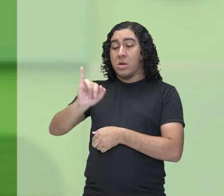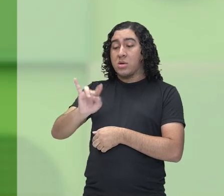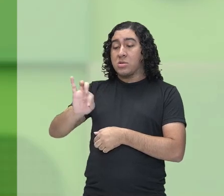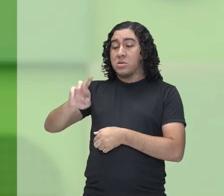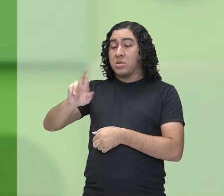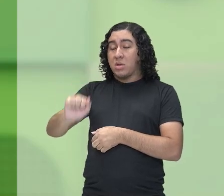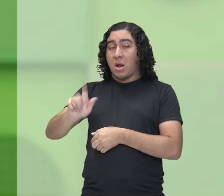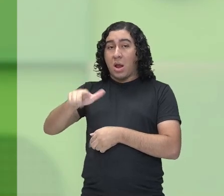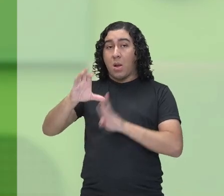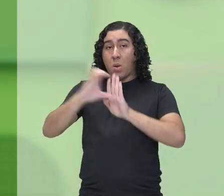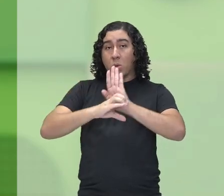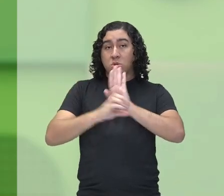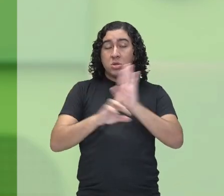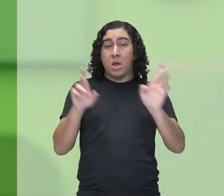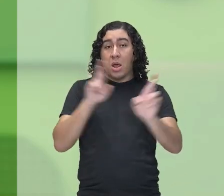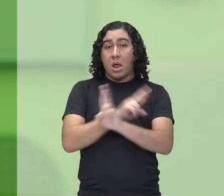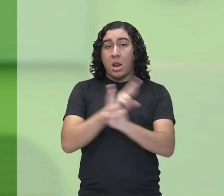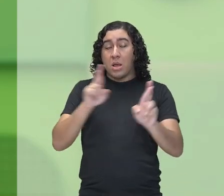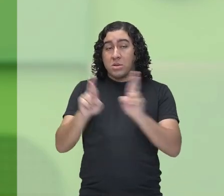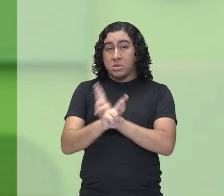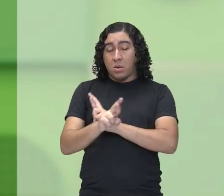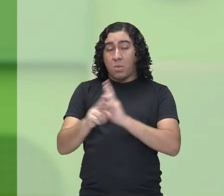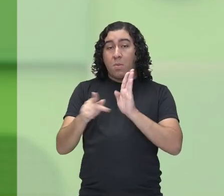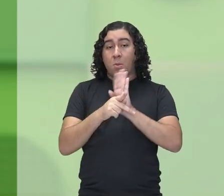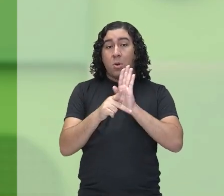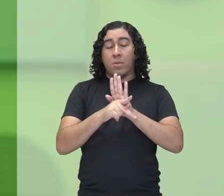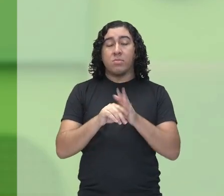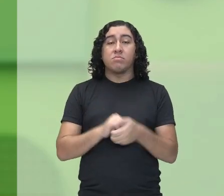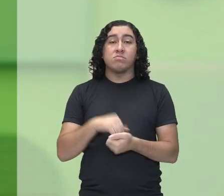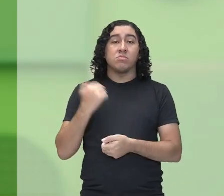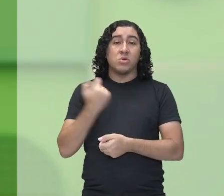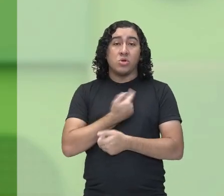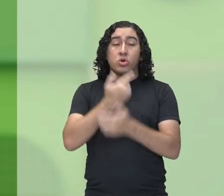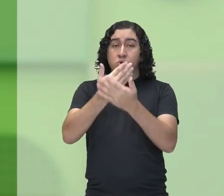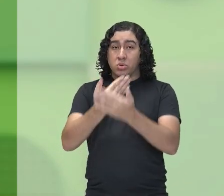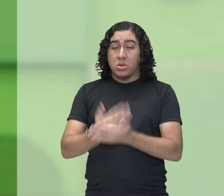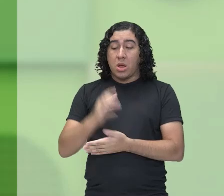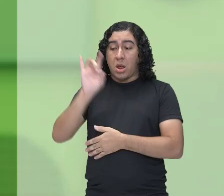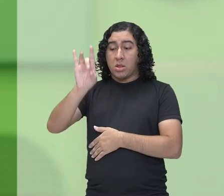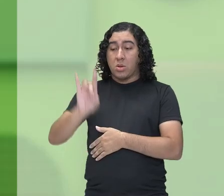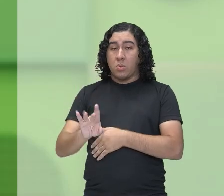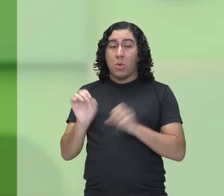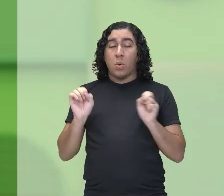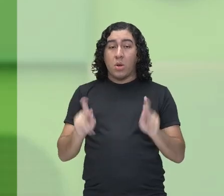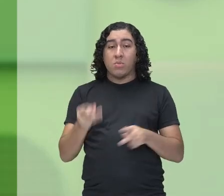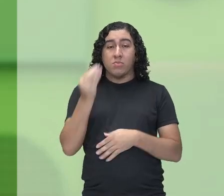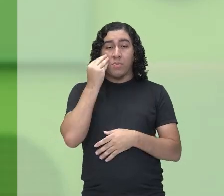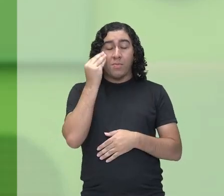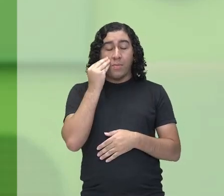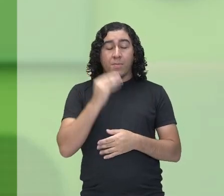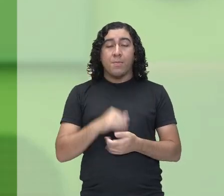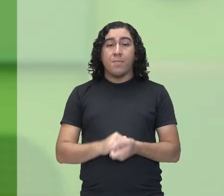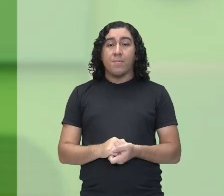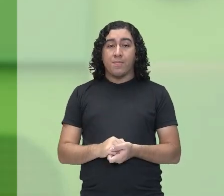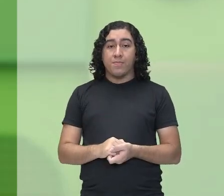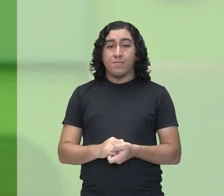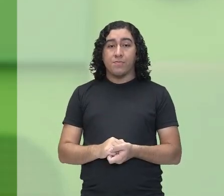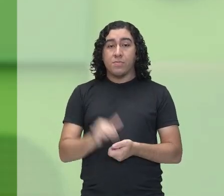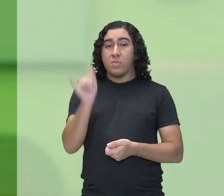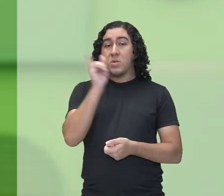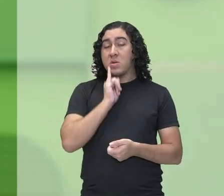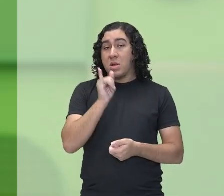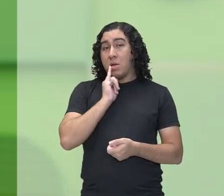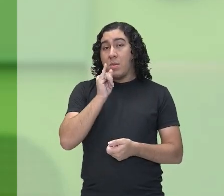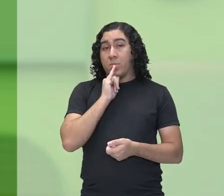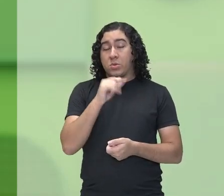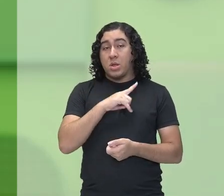relações ecológicas e que nós vamos ver aí cada uma destas. Tá? Vejam aí ainda sobre os exemplos que